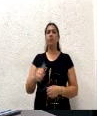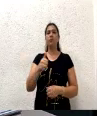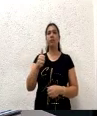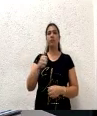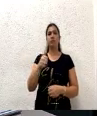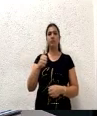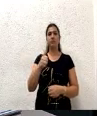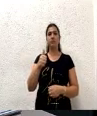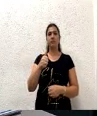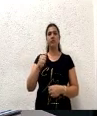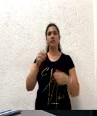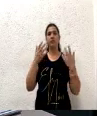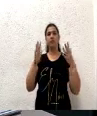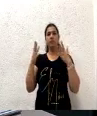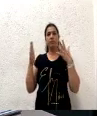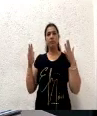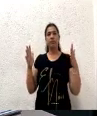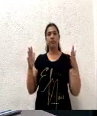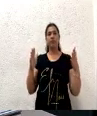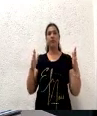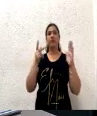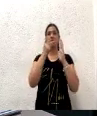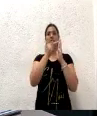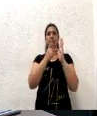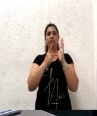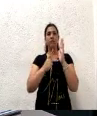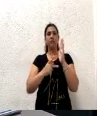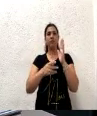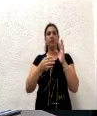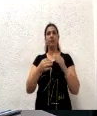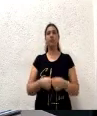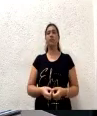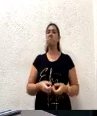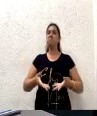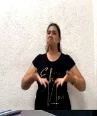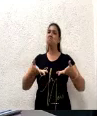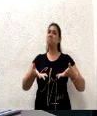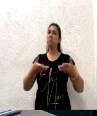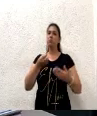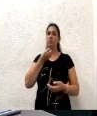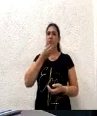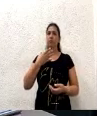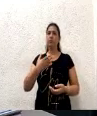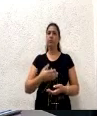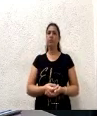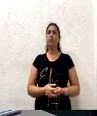Primeiramente, Diego, parabéns pelo projeto. Eu acho que é uma iniciativa muito boa.